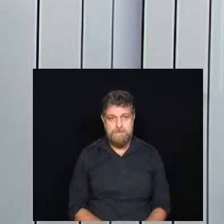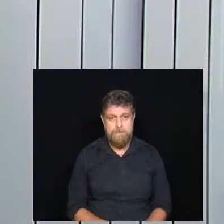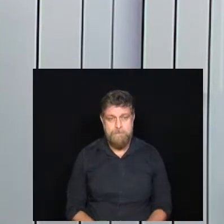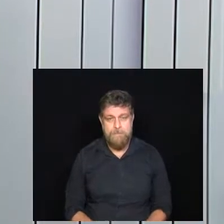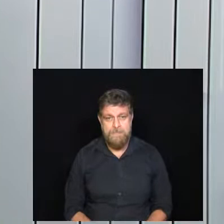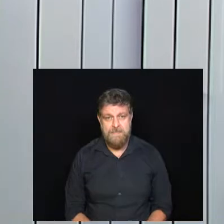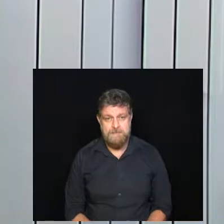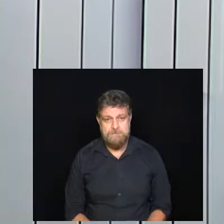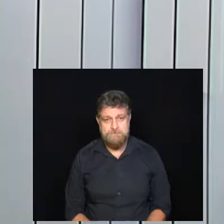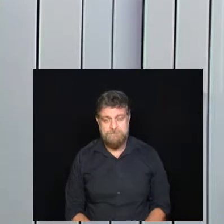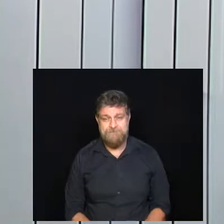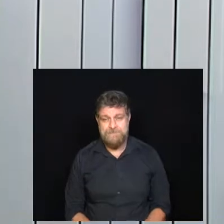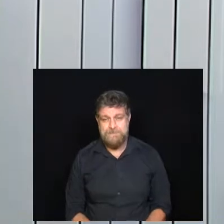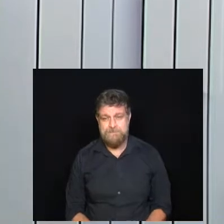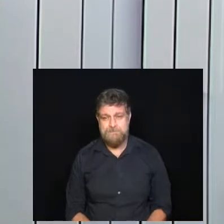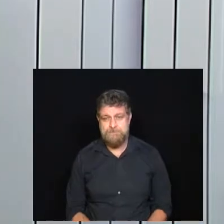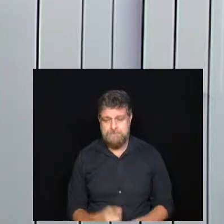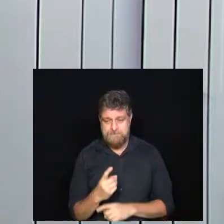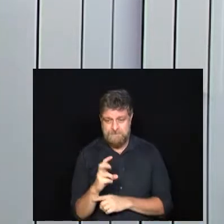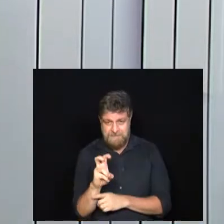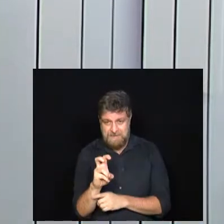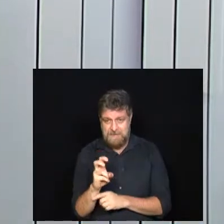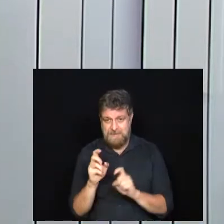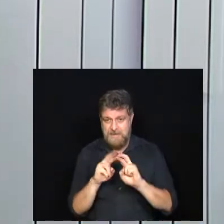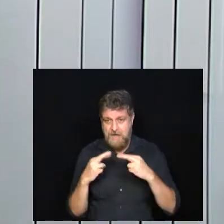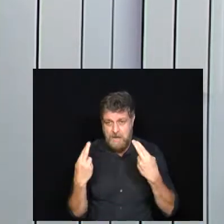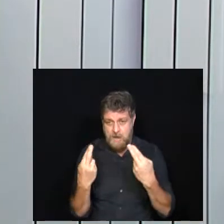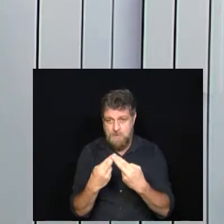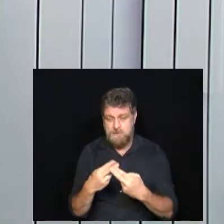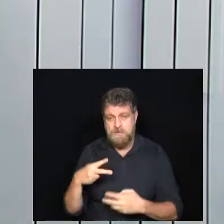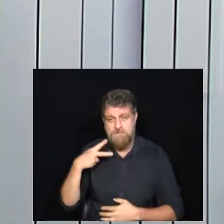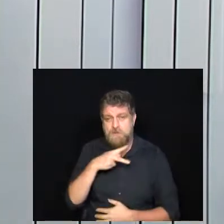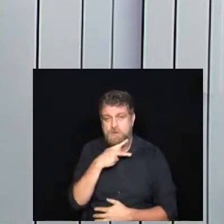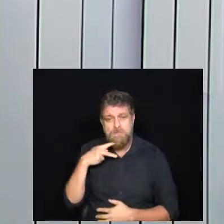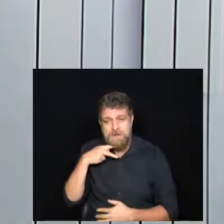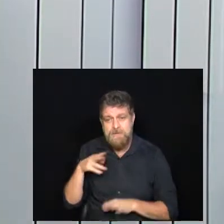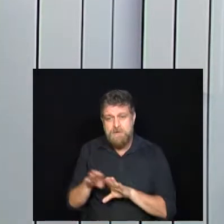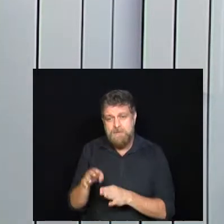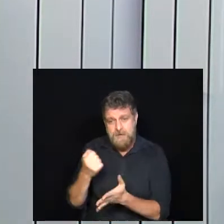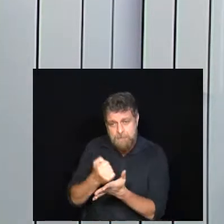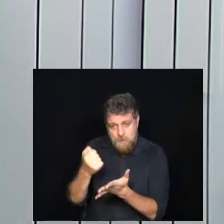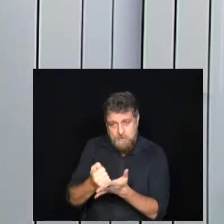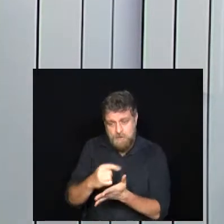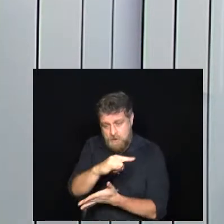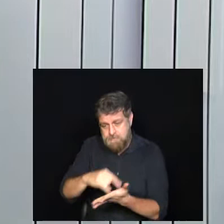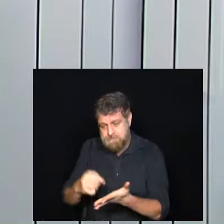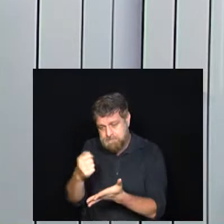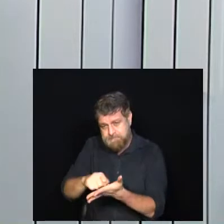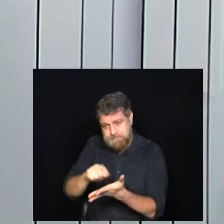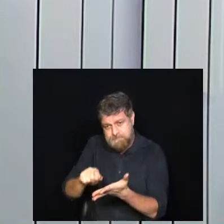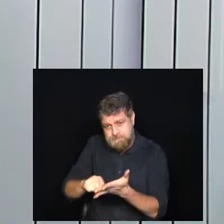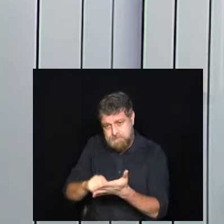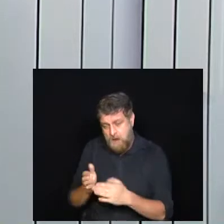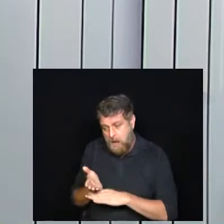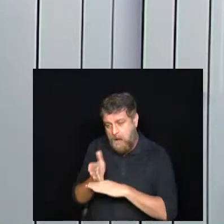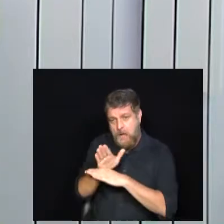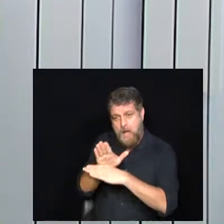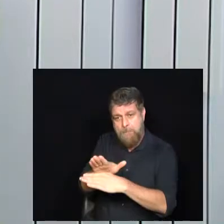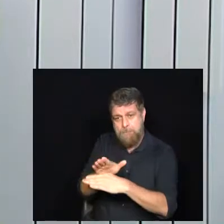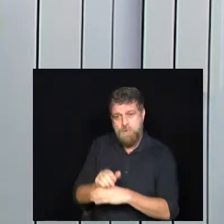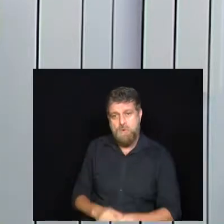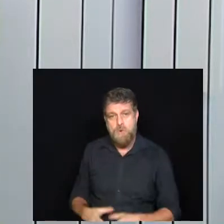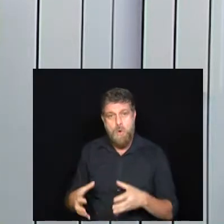Na 15ª reunião ordinária, o vereador Permínio Monteiro também protocolou uma moção, mas em apoio à Liga